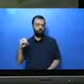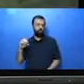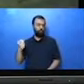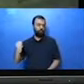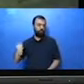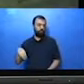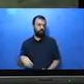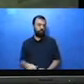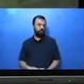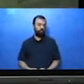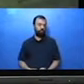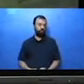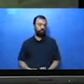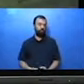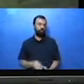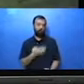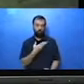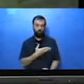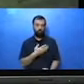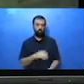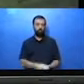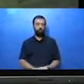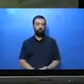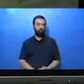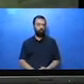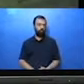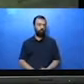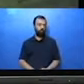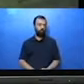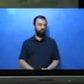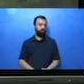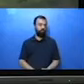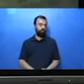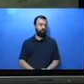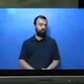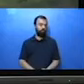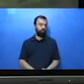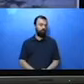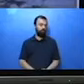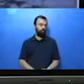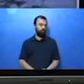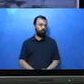estado. Olha o Planalto Sul-Rio-Grandense.